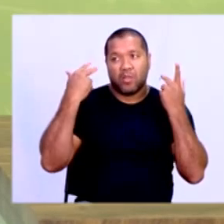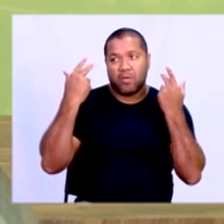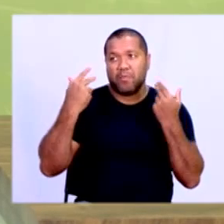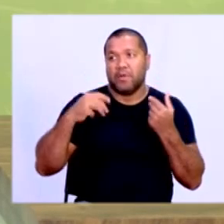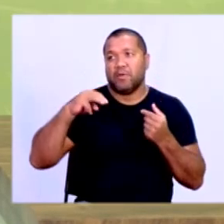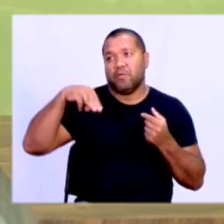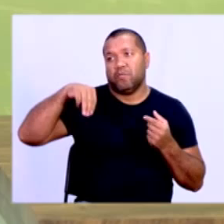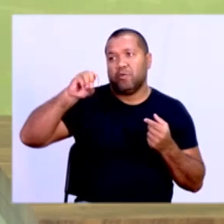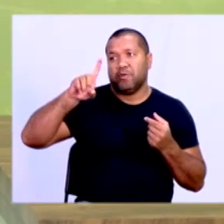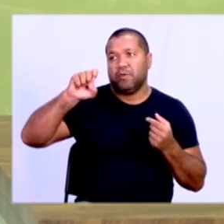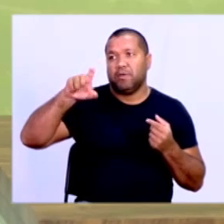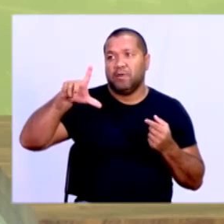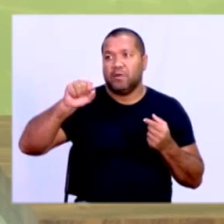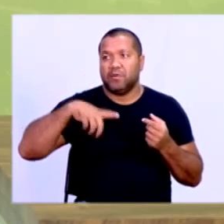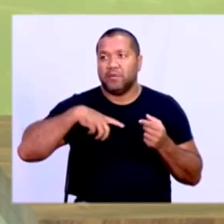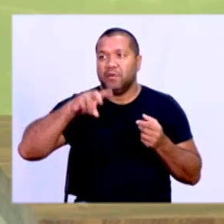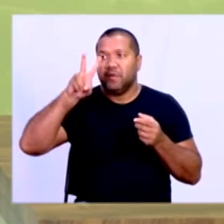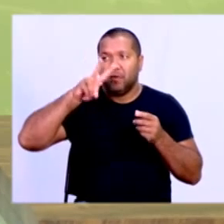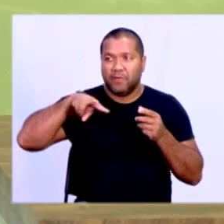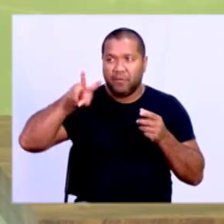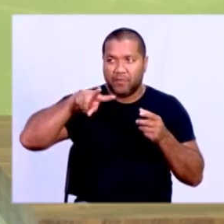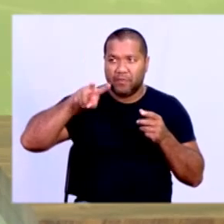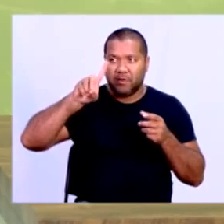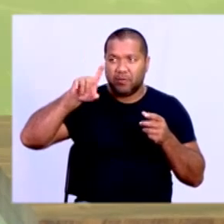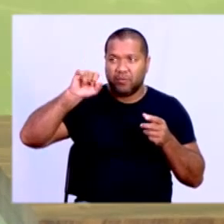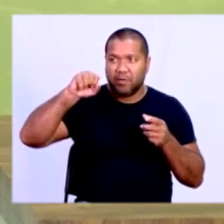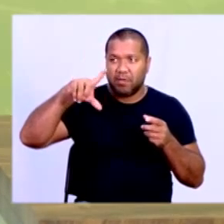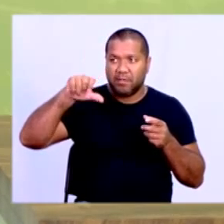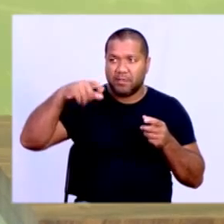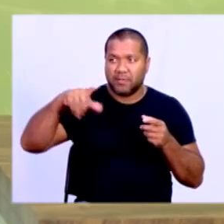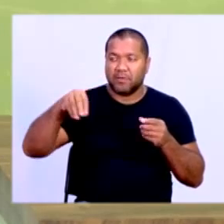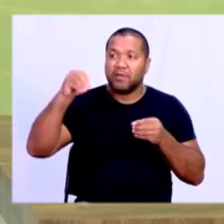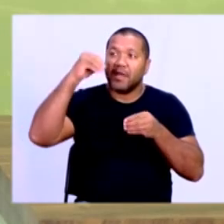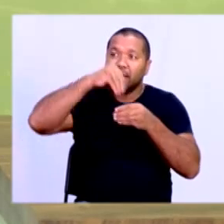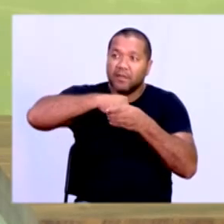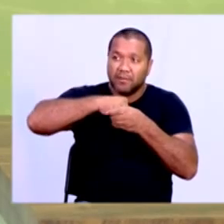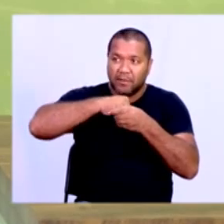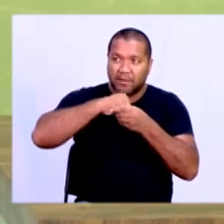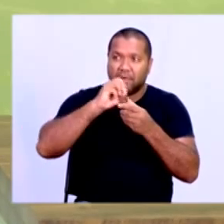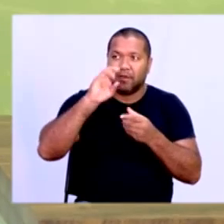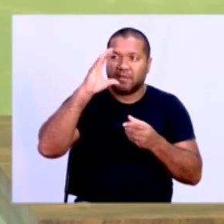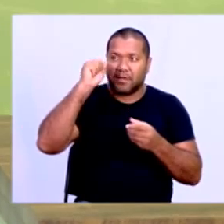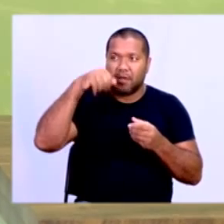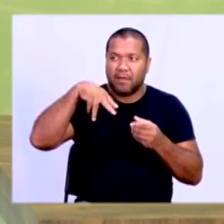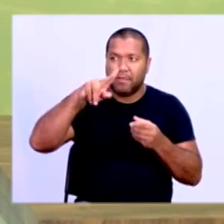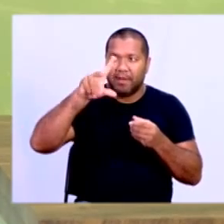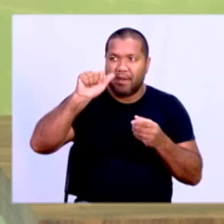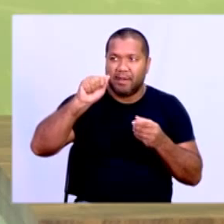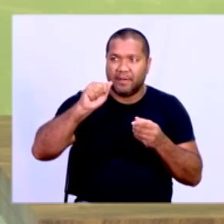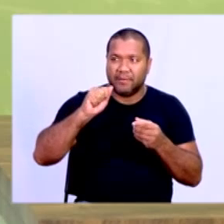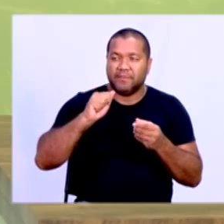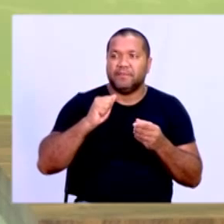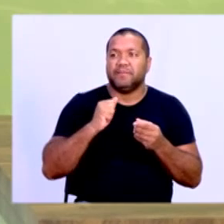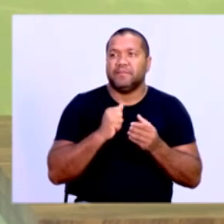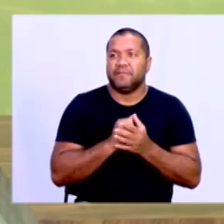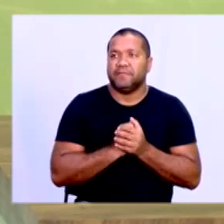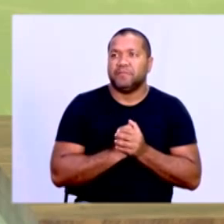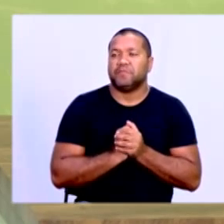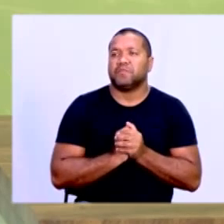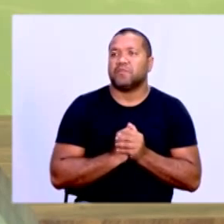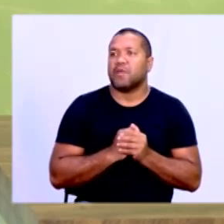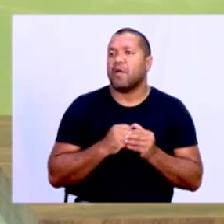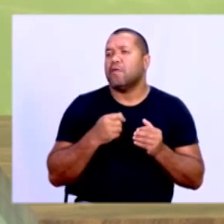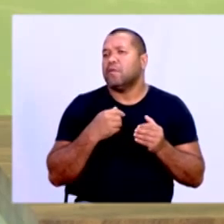modelo de visualização que está dentro dessa camada. Então tem uma API, ou alguma